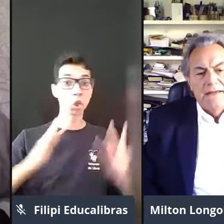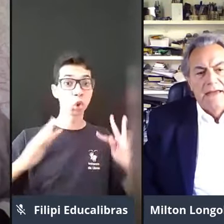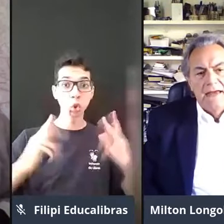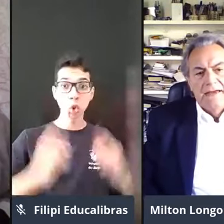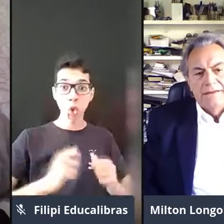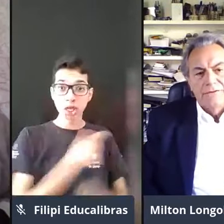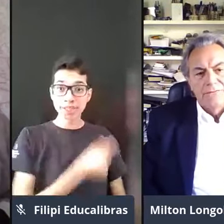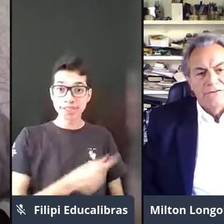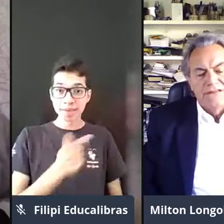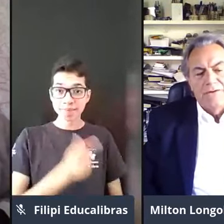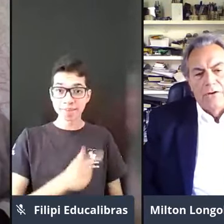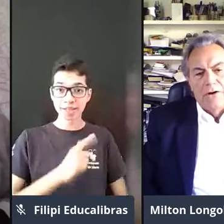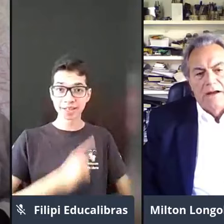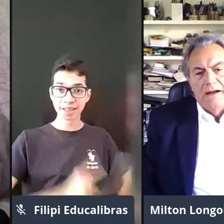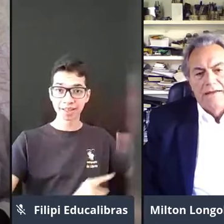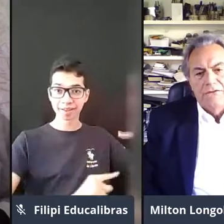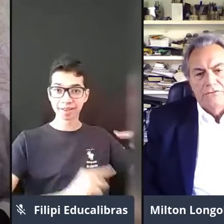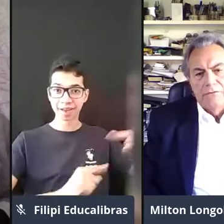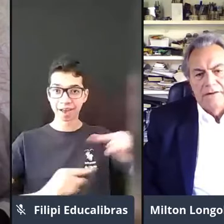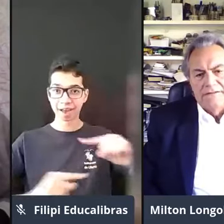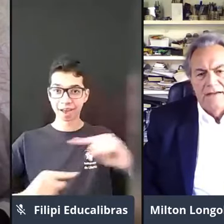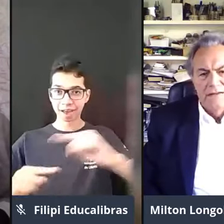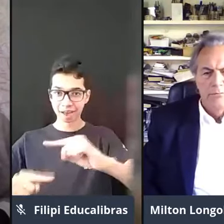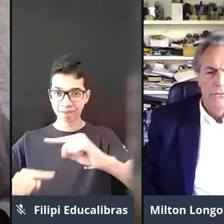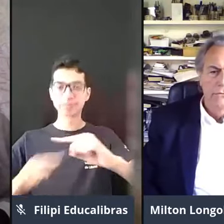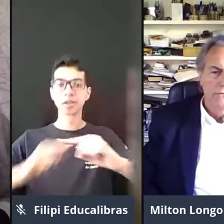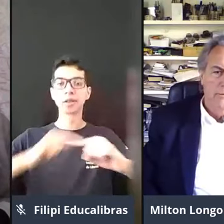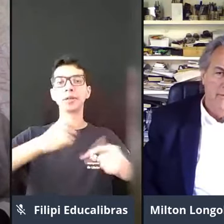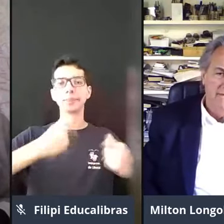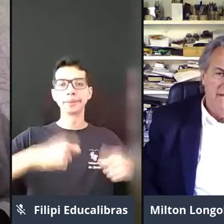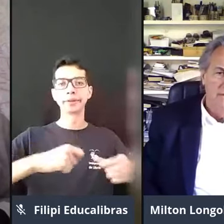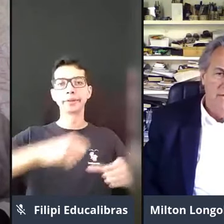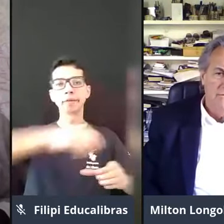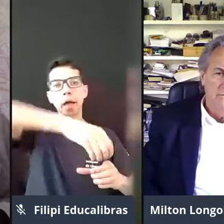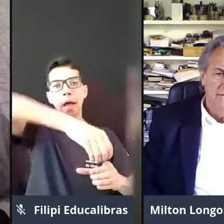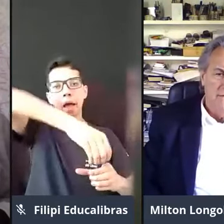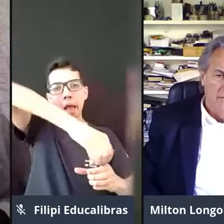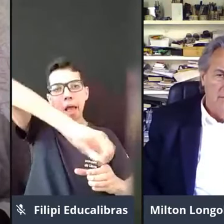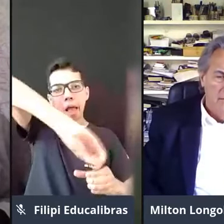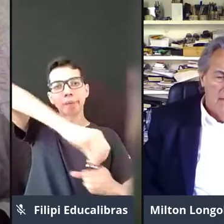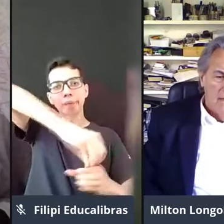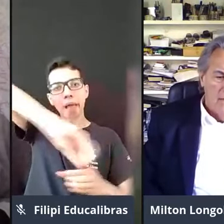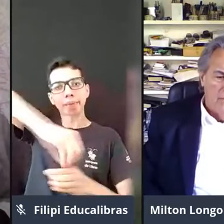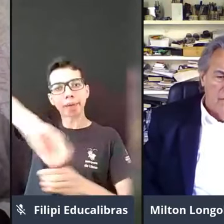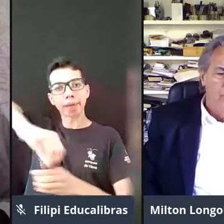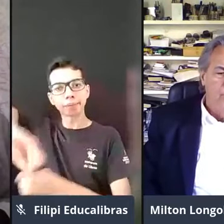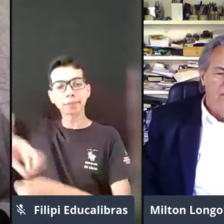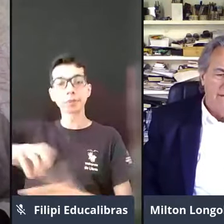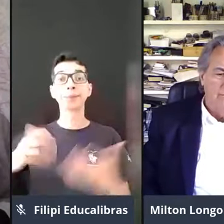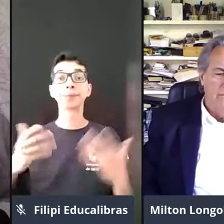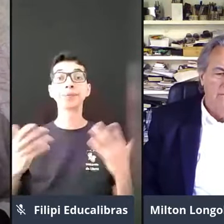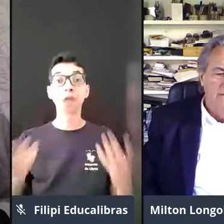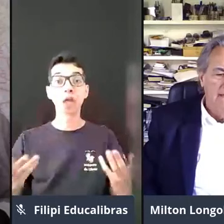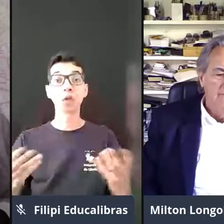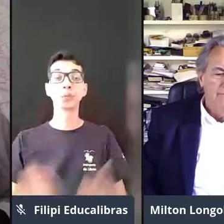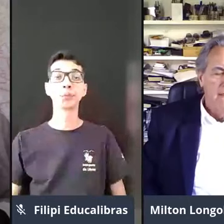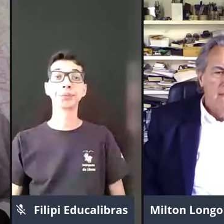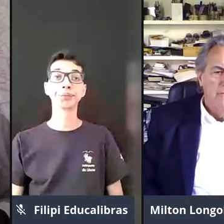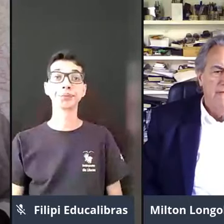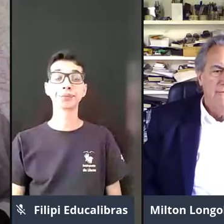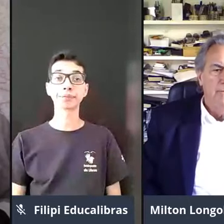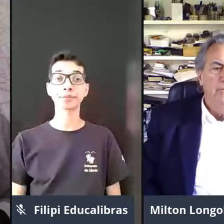conseguia abrir. Então, que você coloca isso numa série de produtos, para uma série de pessoas, é um fato,